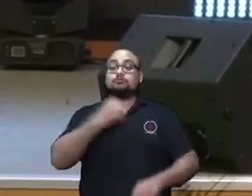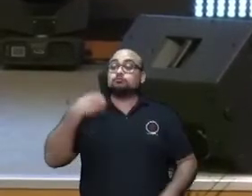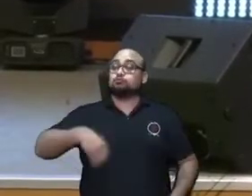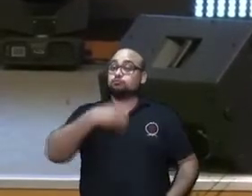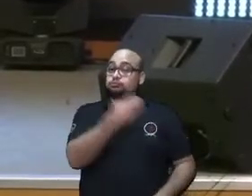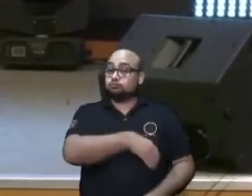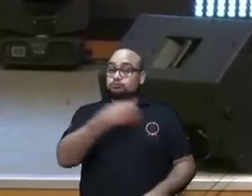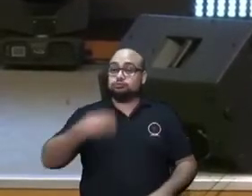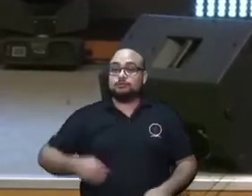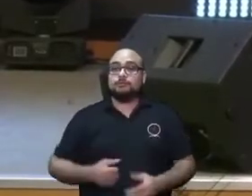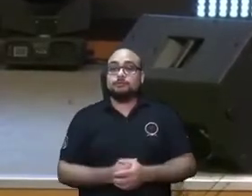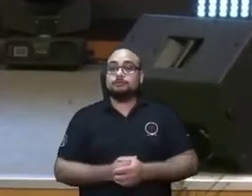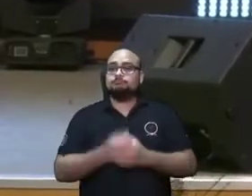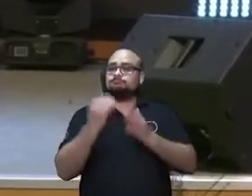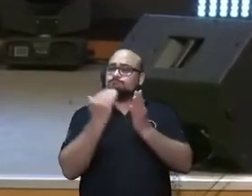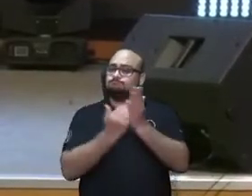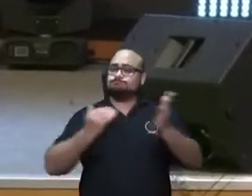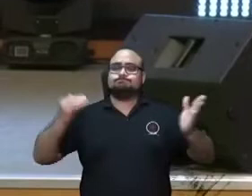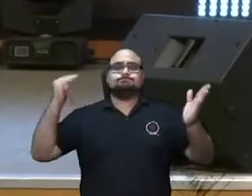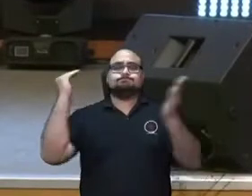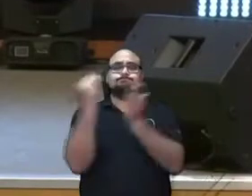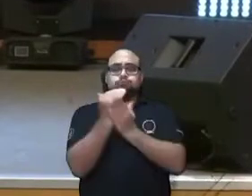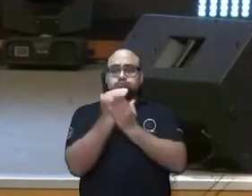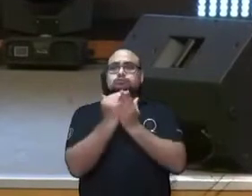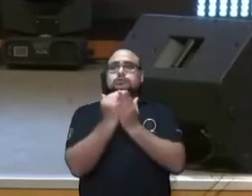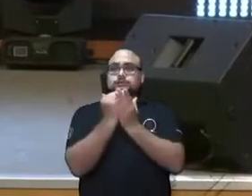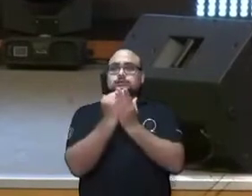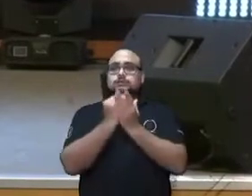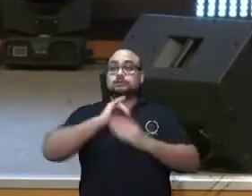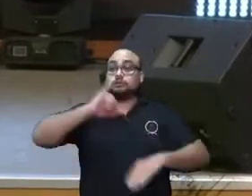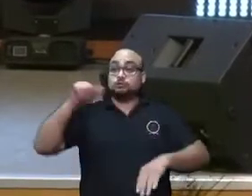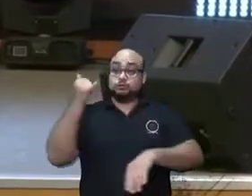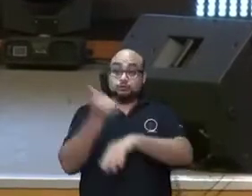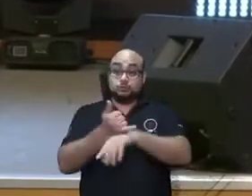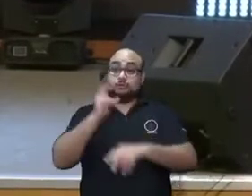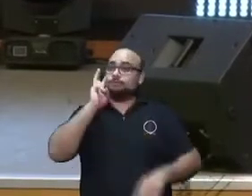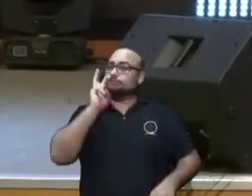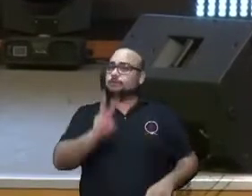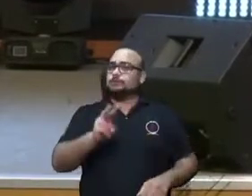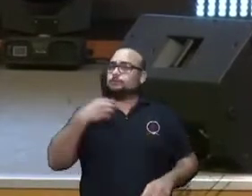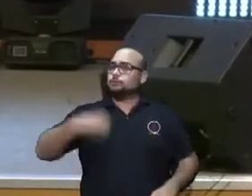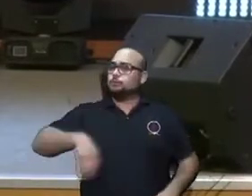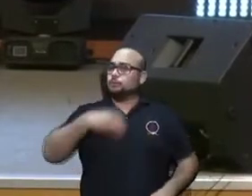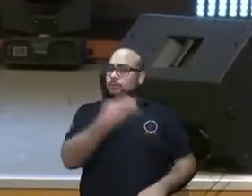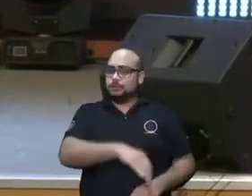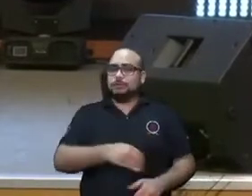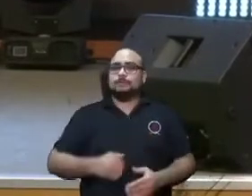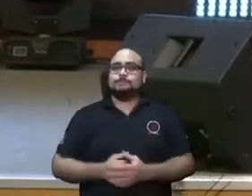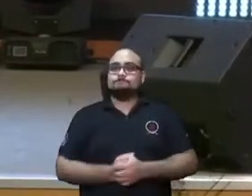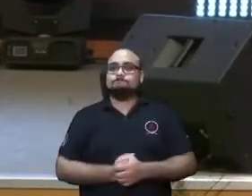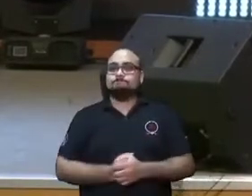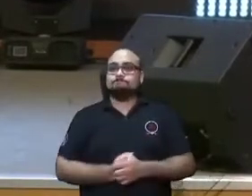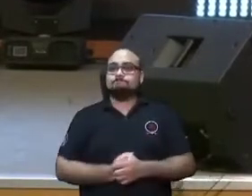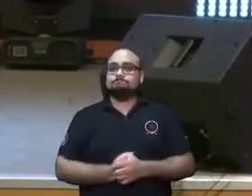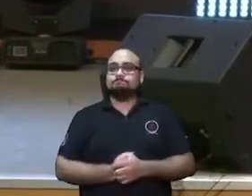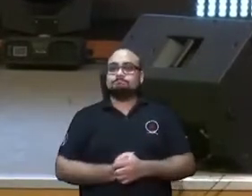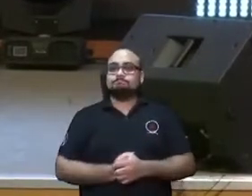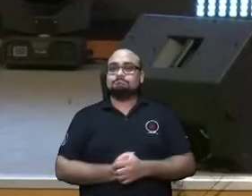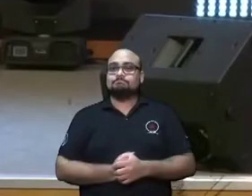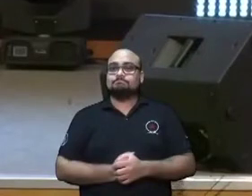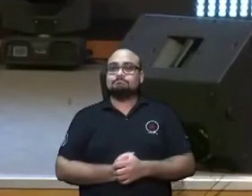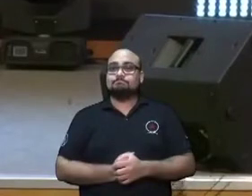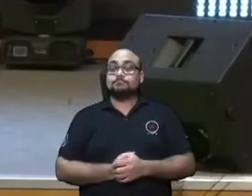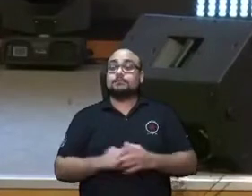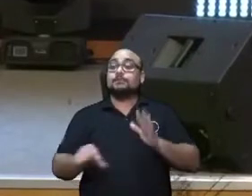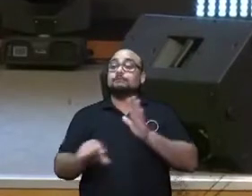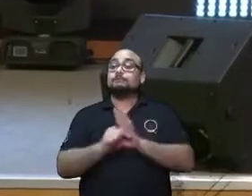muito amado. E Jacó olha para José e diz para José: José é um ramo frutífero. Eu estou no versículo 22